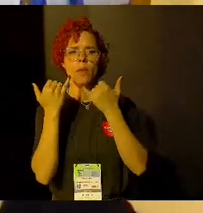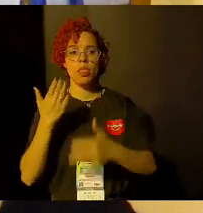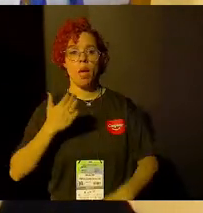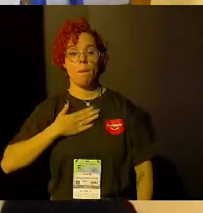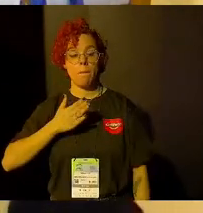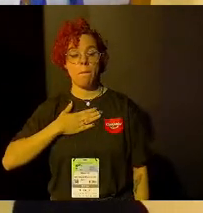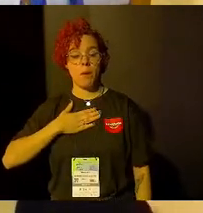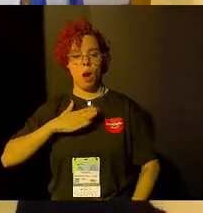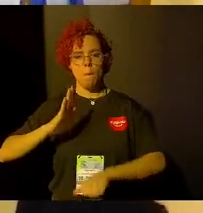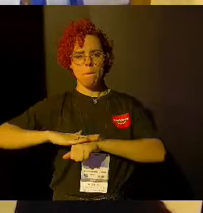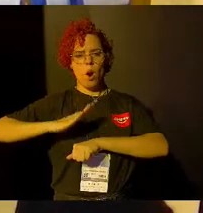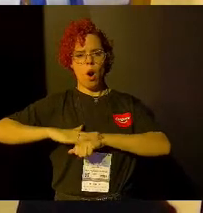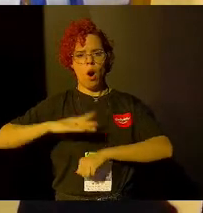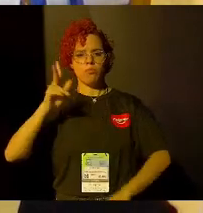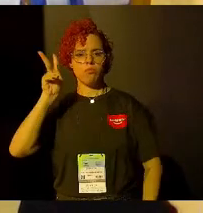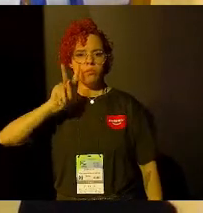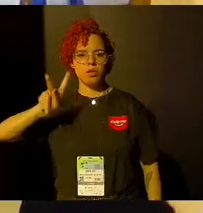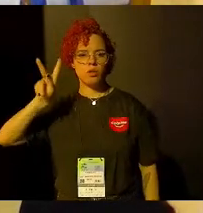própria história